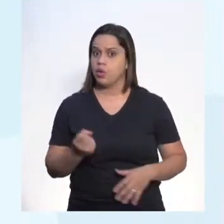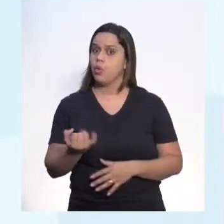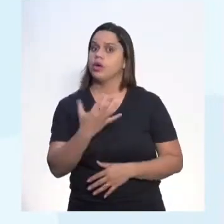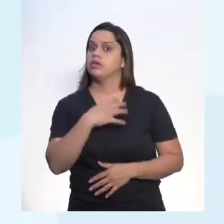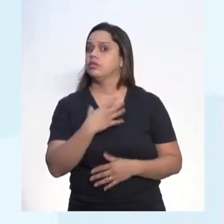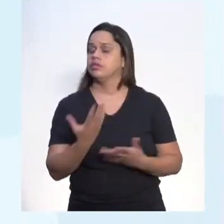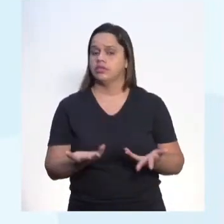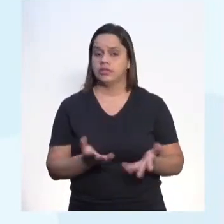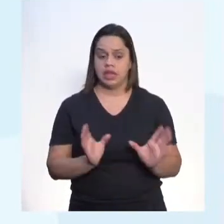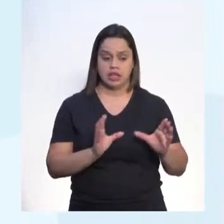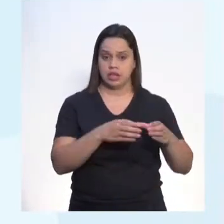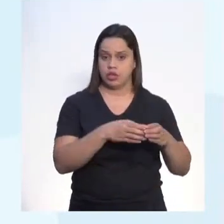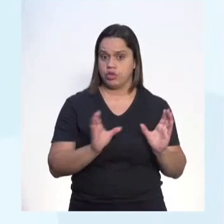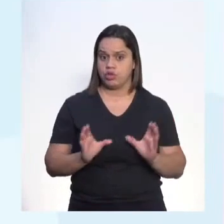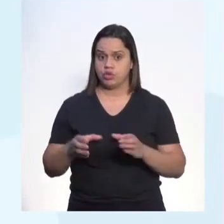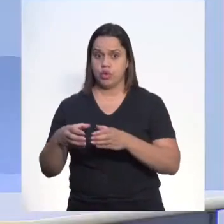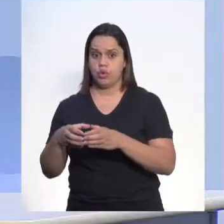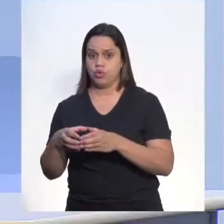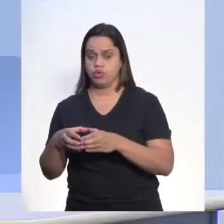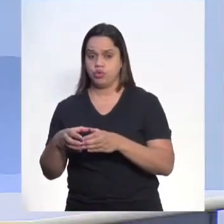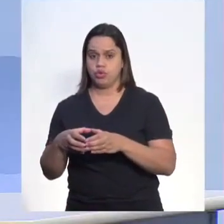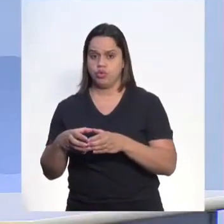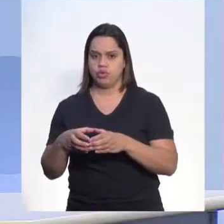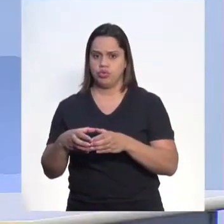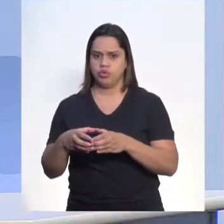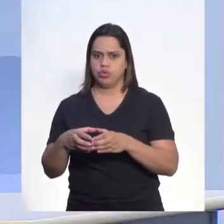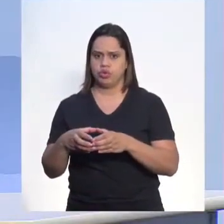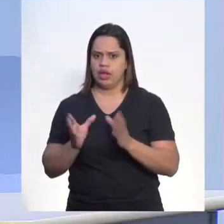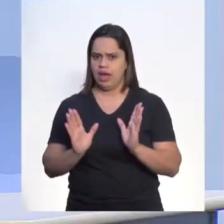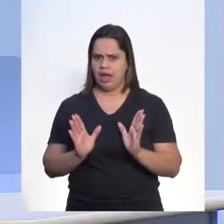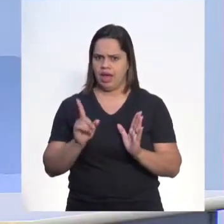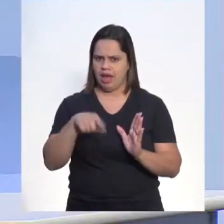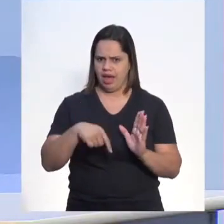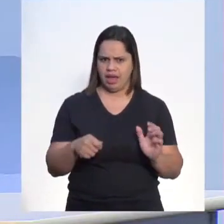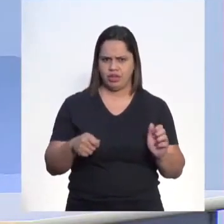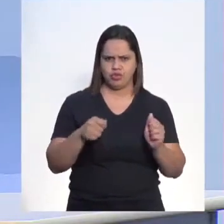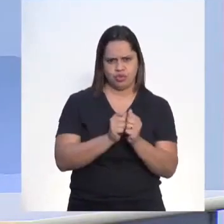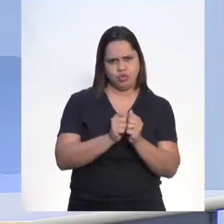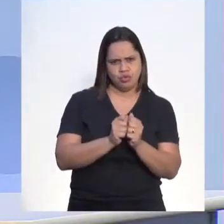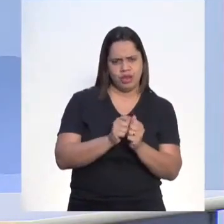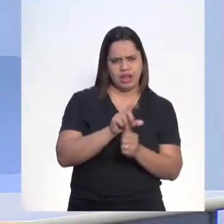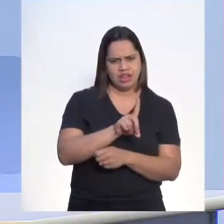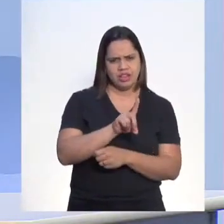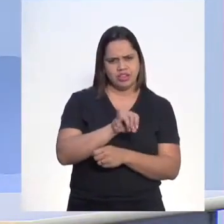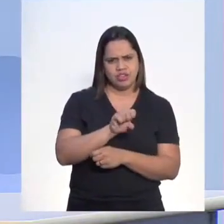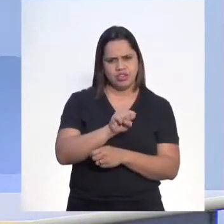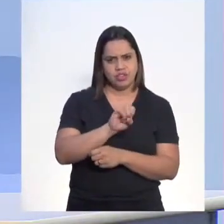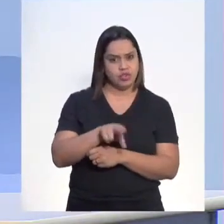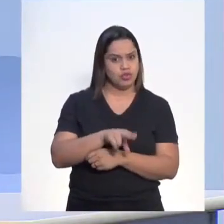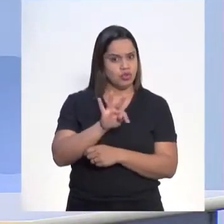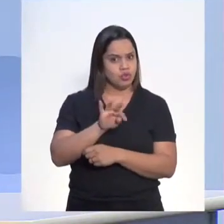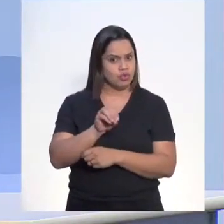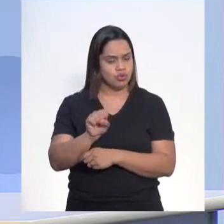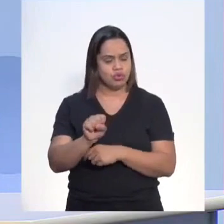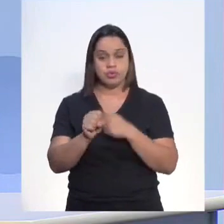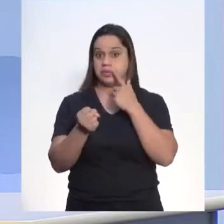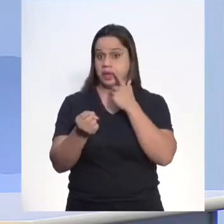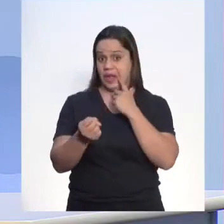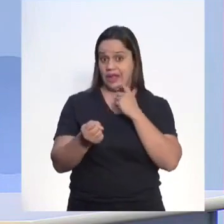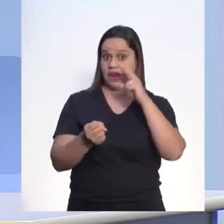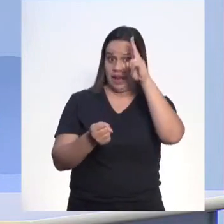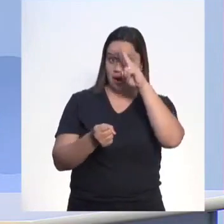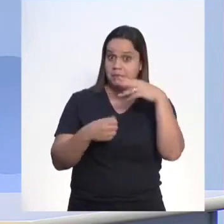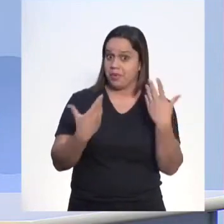esses conjuntos, eles são disjuntos? Ah, que palavra é essa? Quem lembrou? Lembraram,